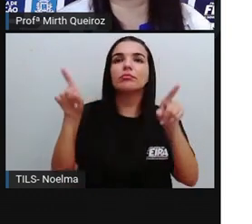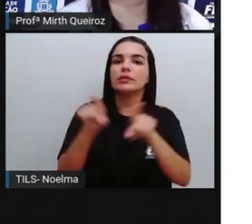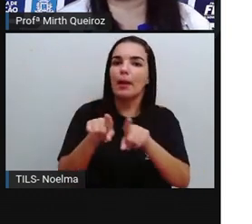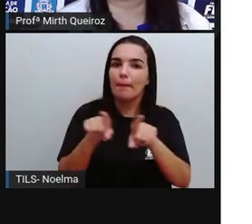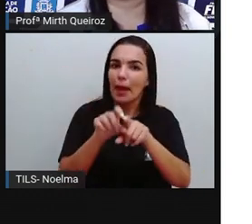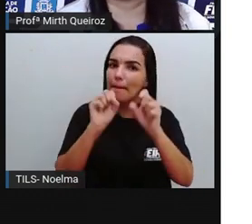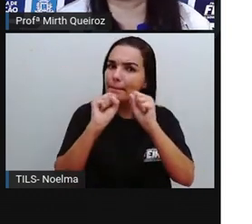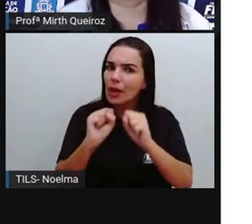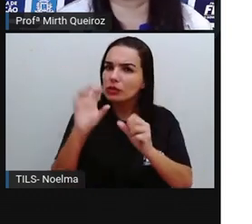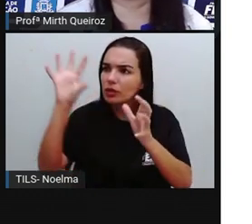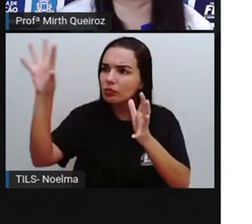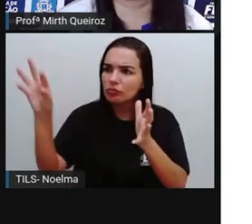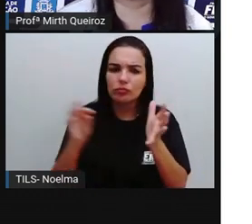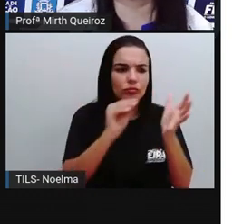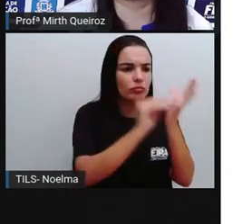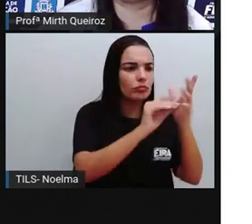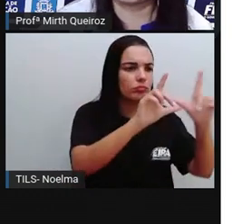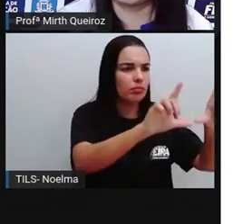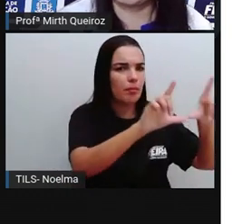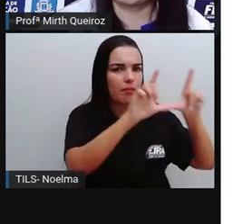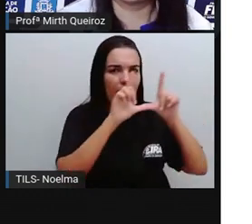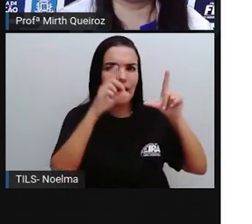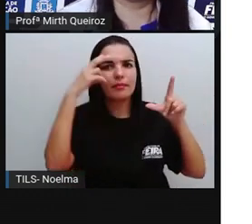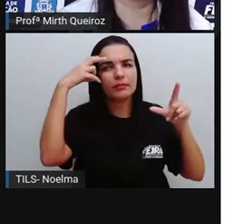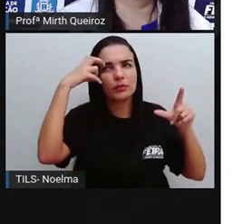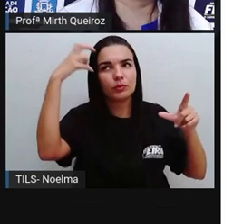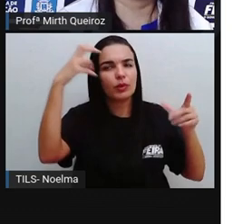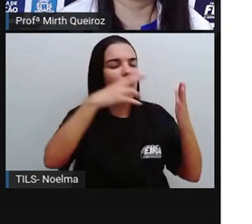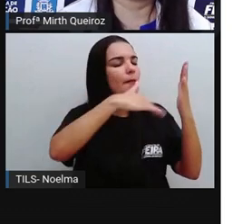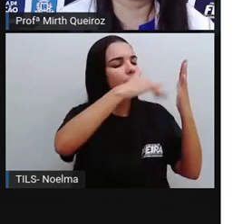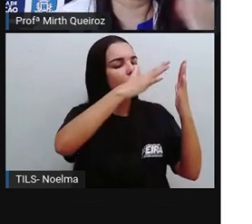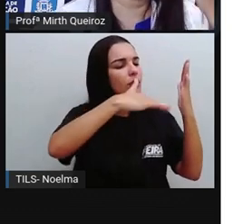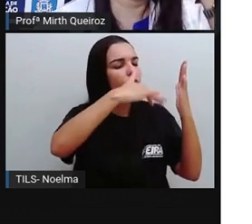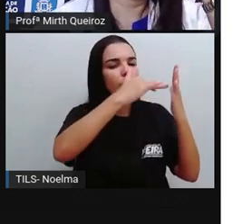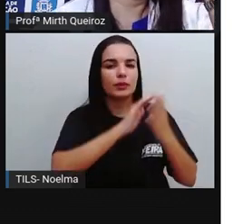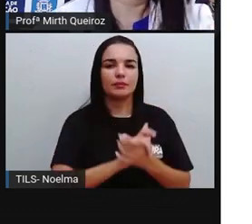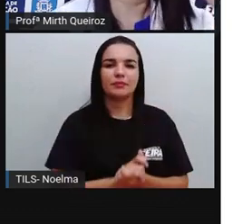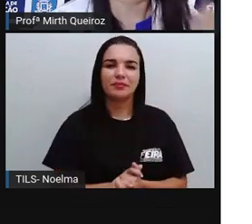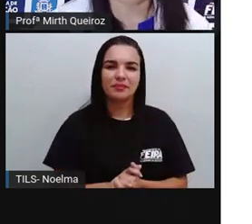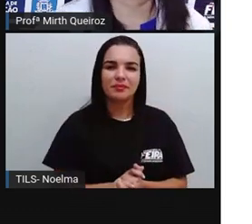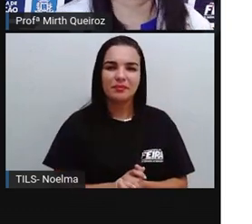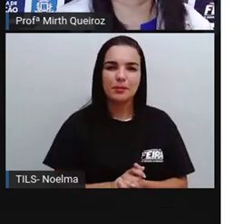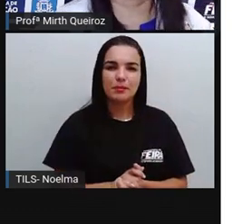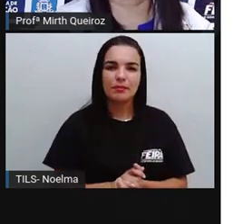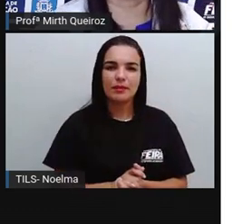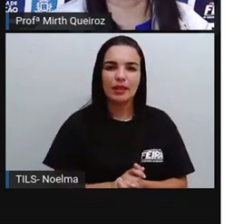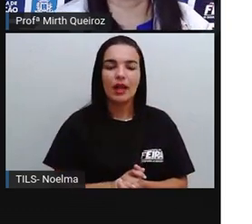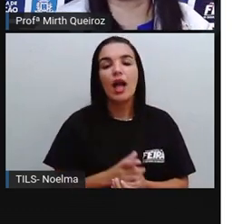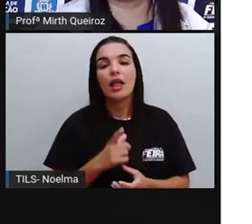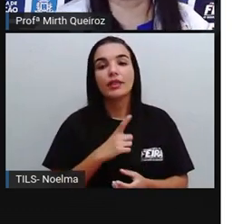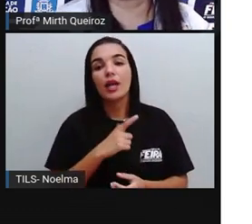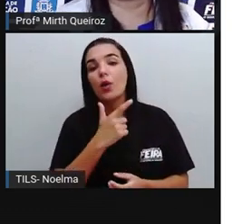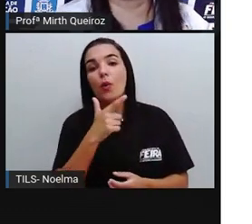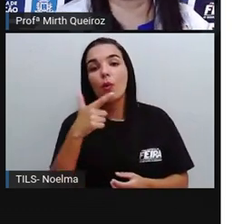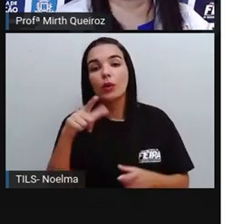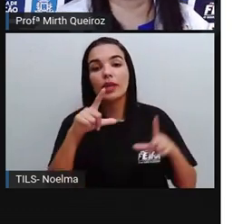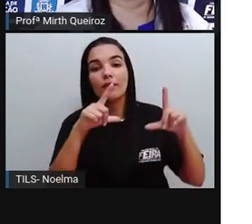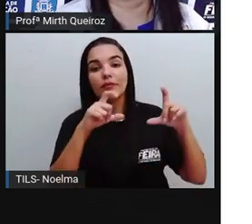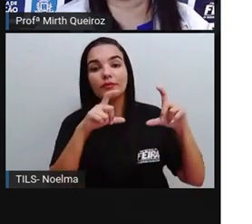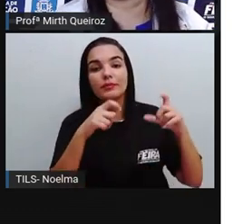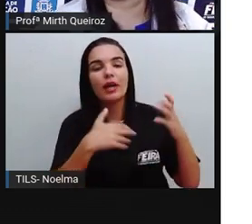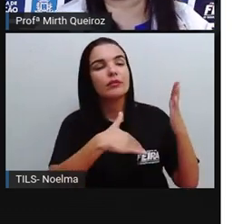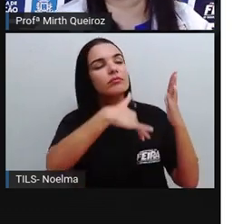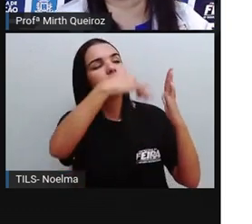ser retratado através da pintura e não apenas o real. Aqui nós temos o Arvoredo, de